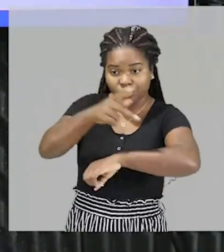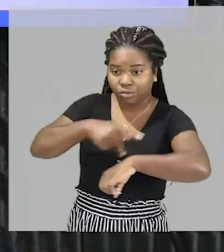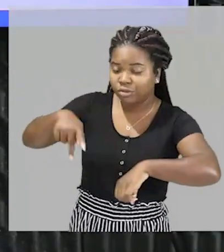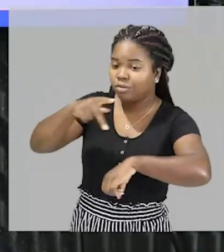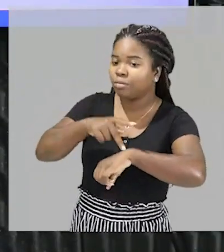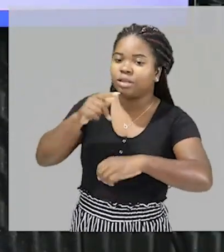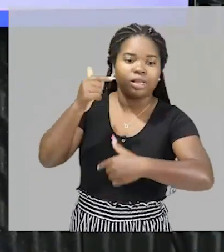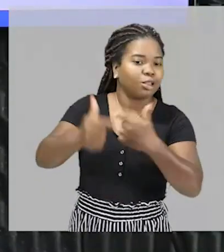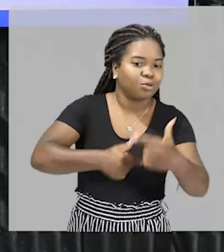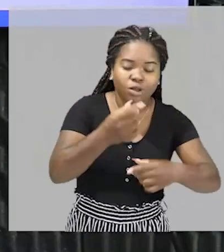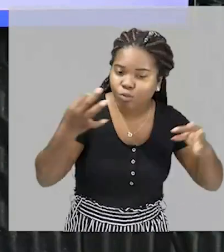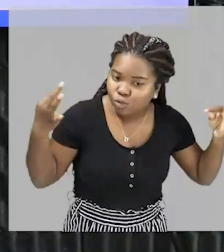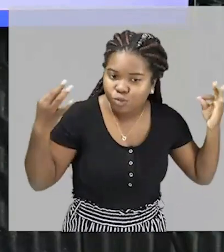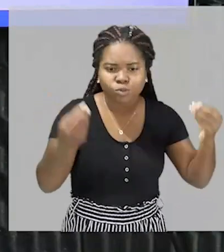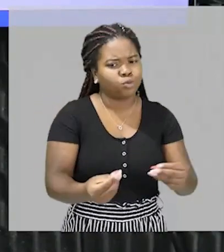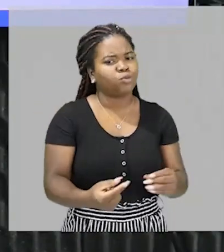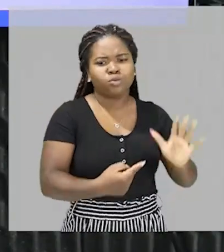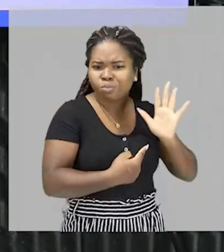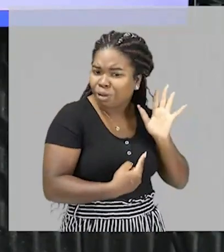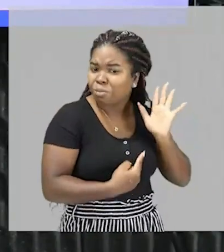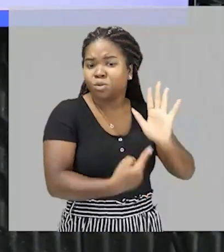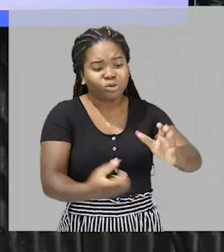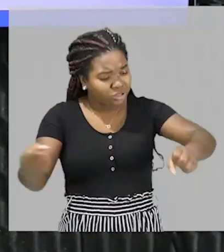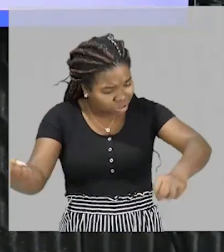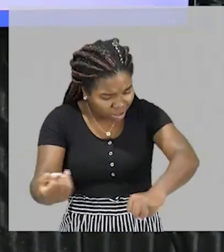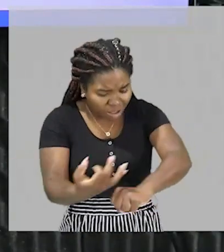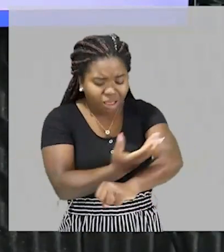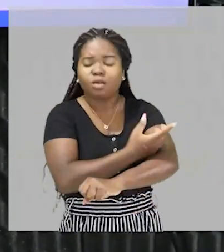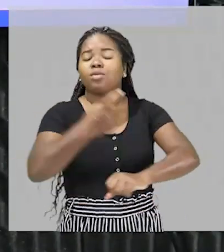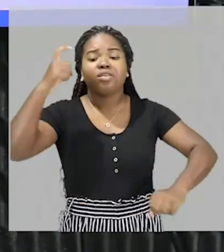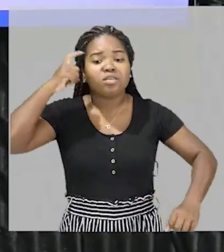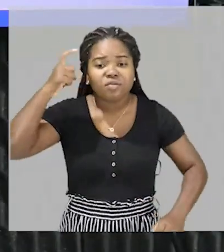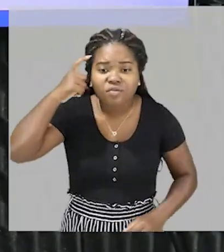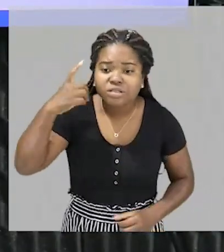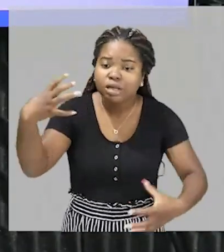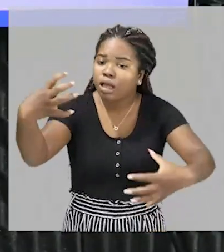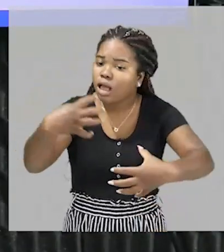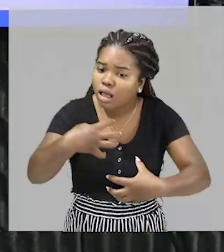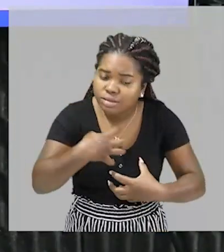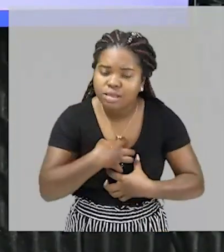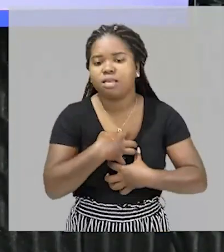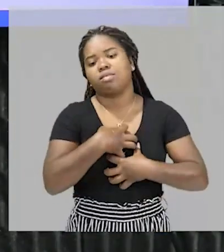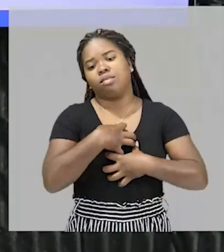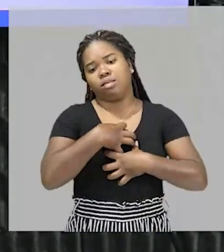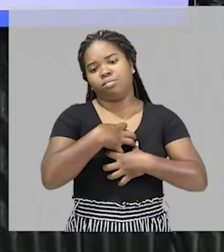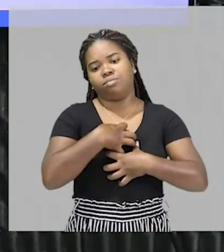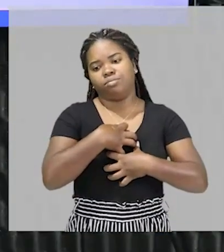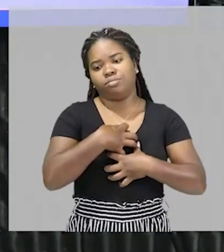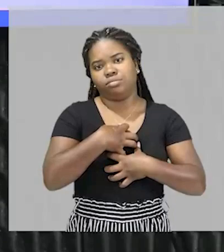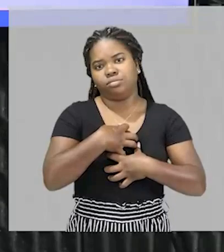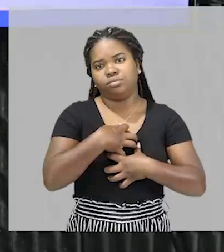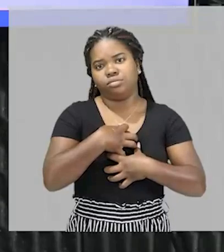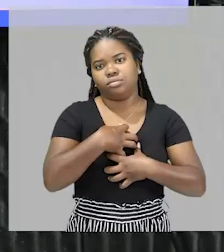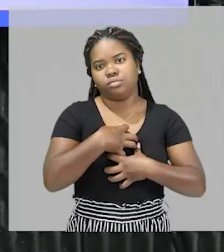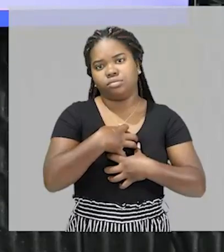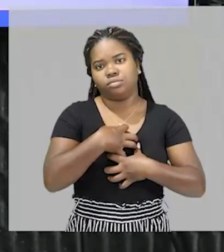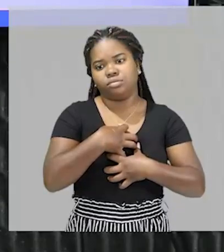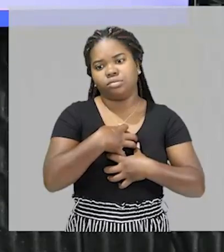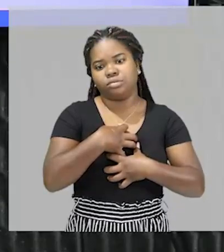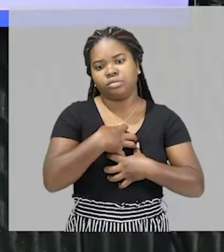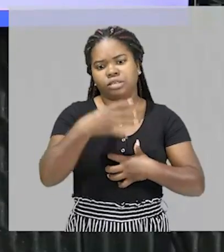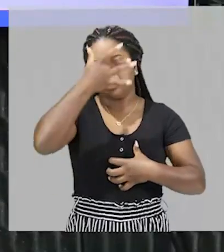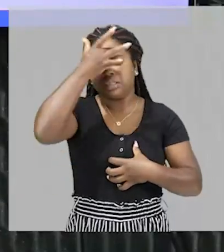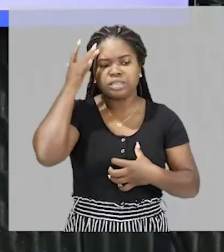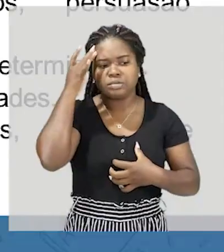contra tudo para expressar aquilo que você pensa, que você sente e quer deixar um legado, ou pelo menos deixar com que as